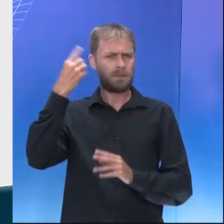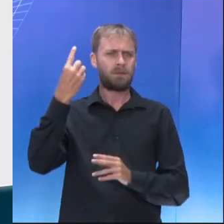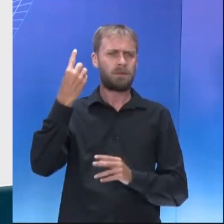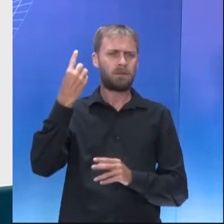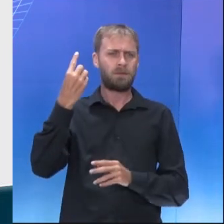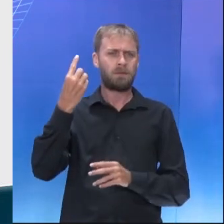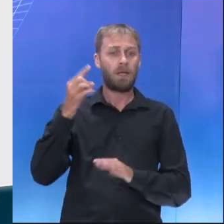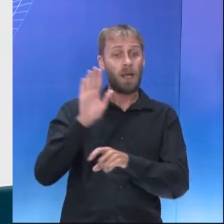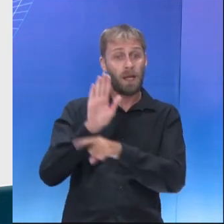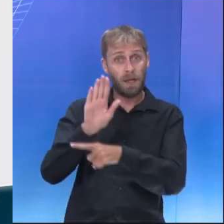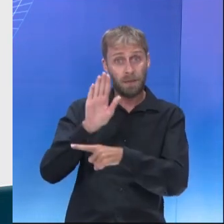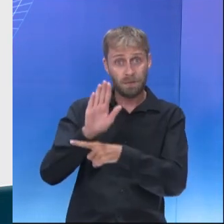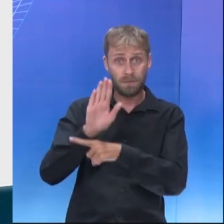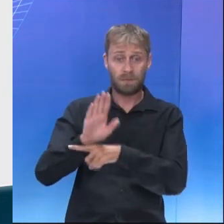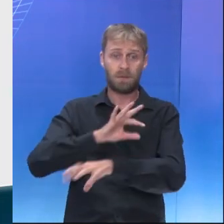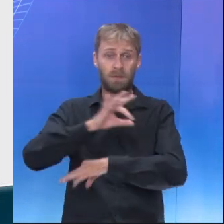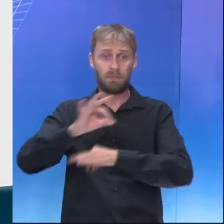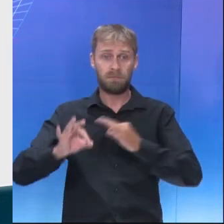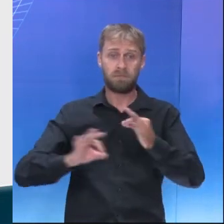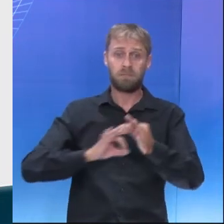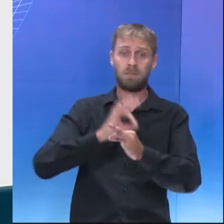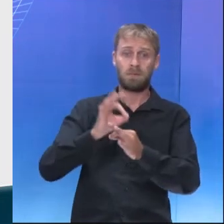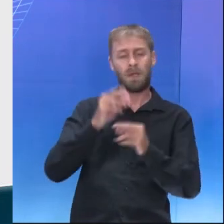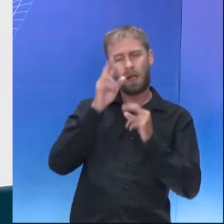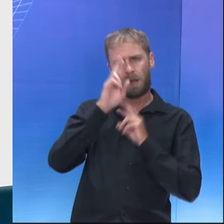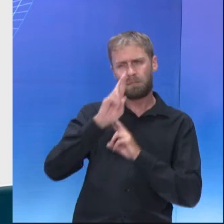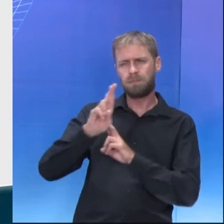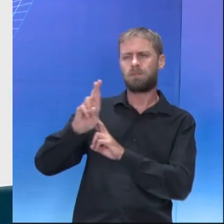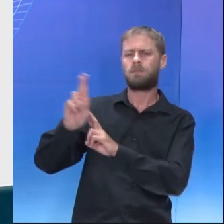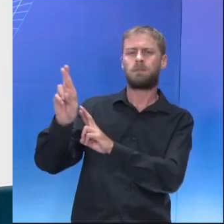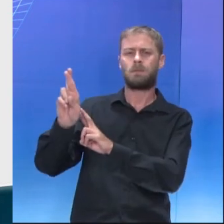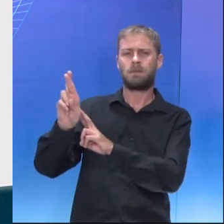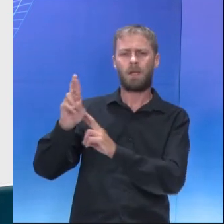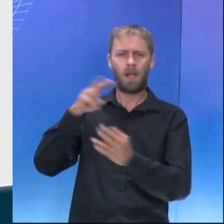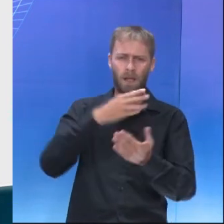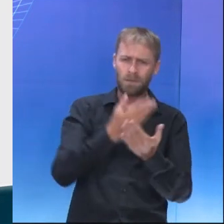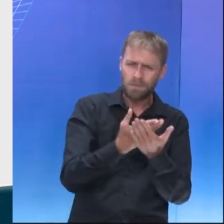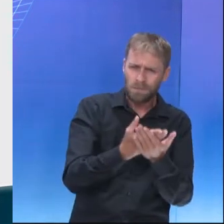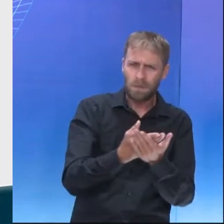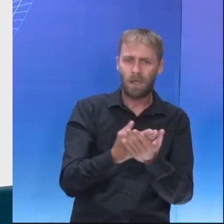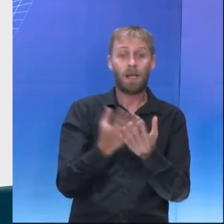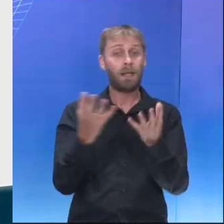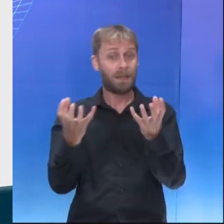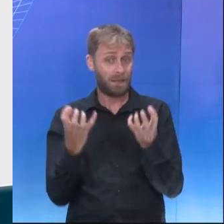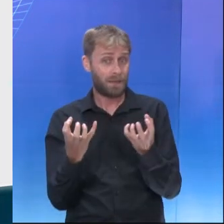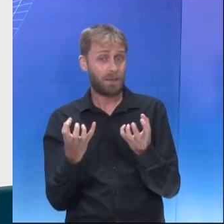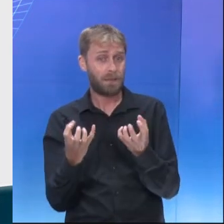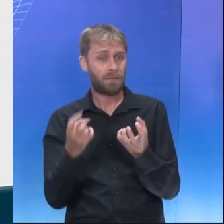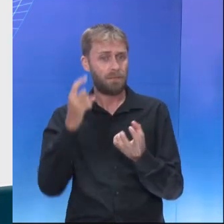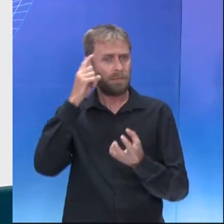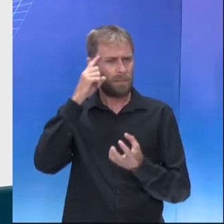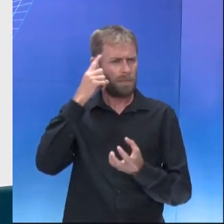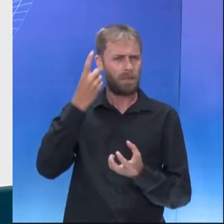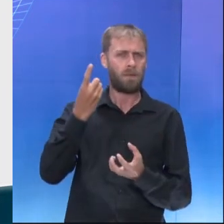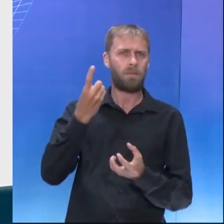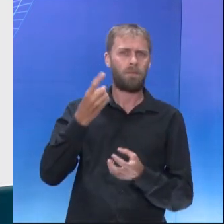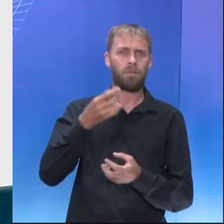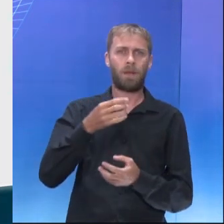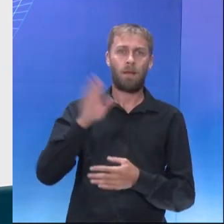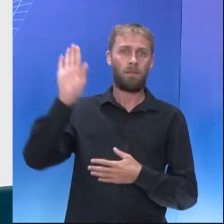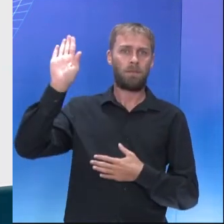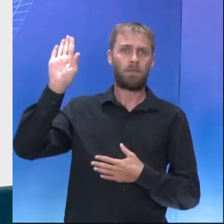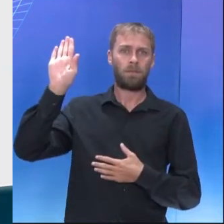decide, help, plan, hope, learn, want, would like and